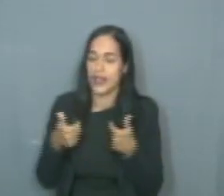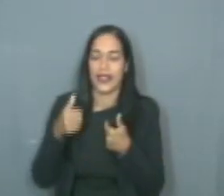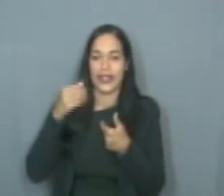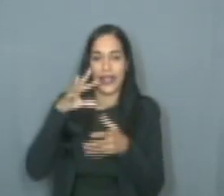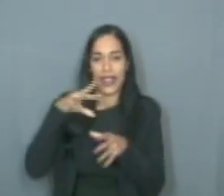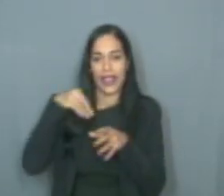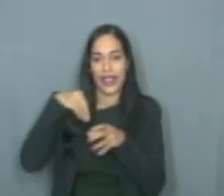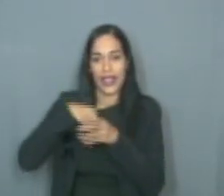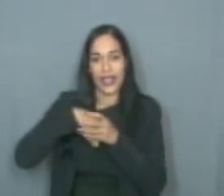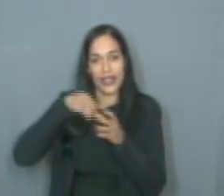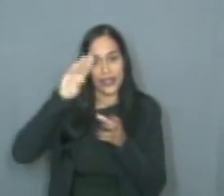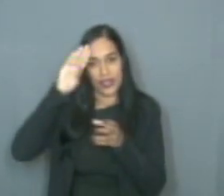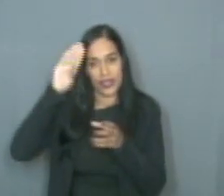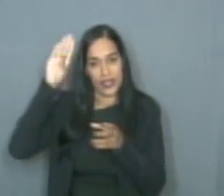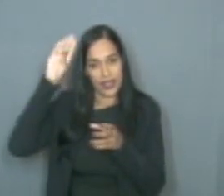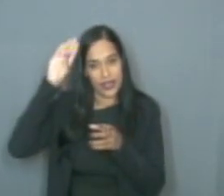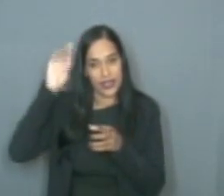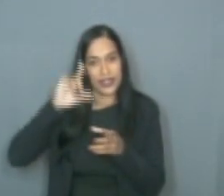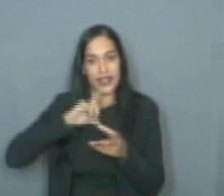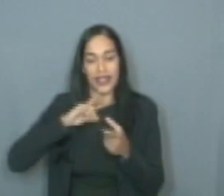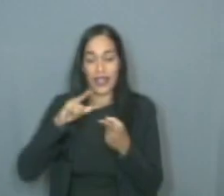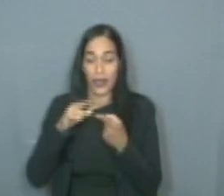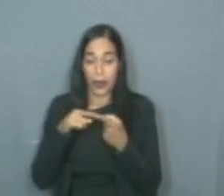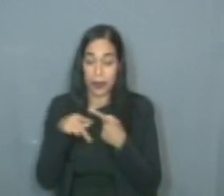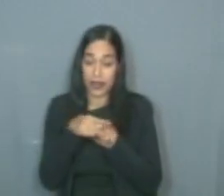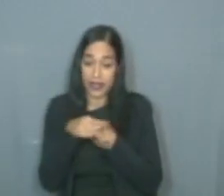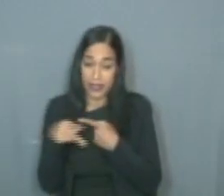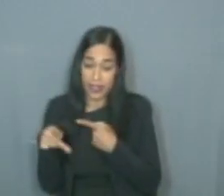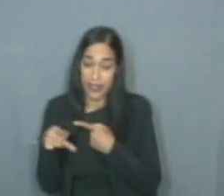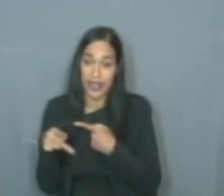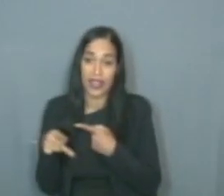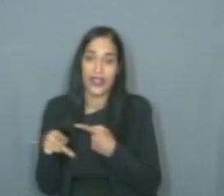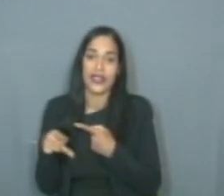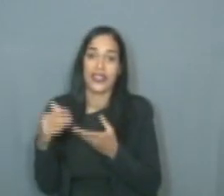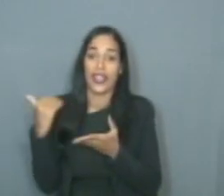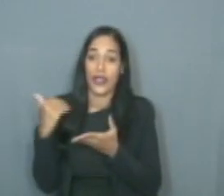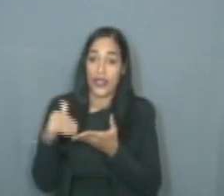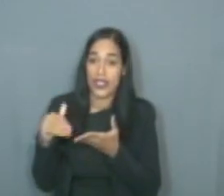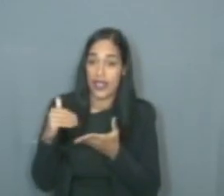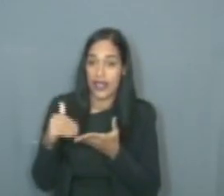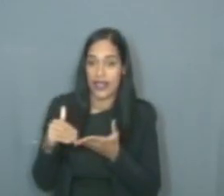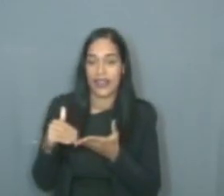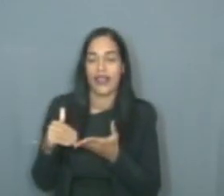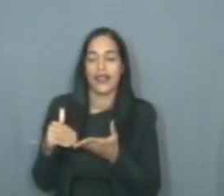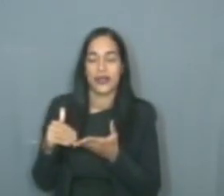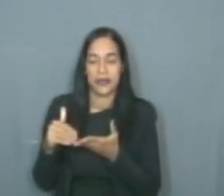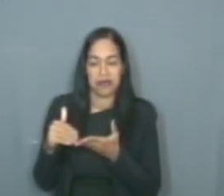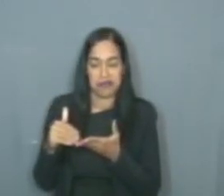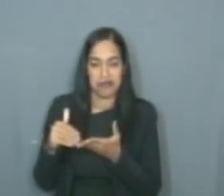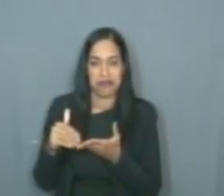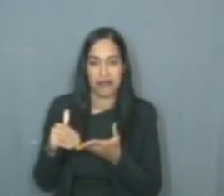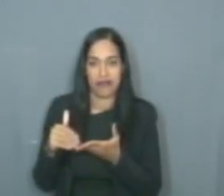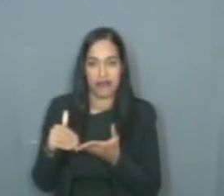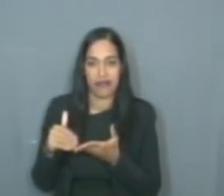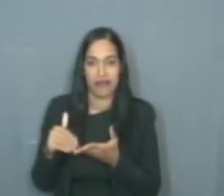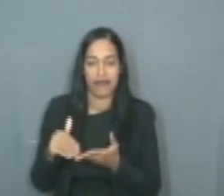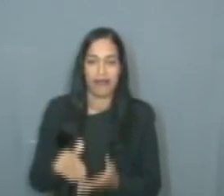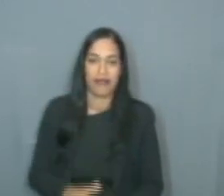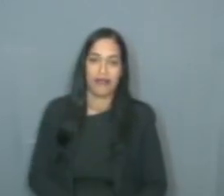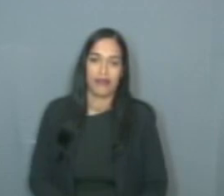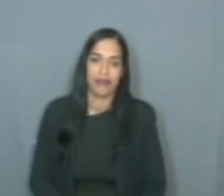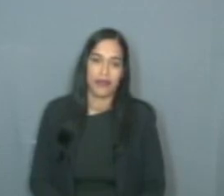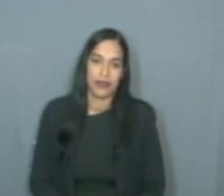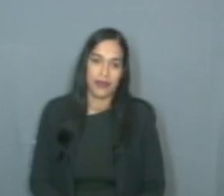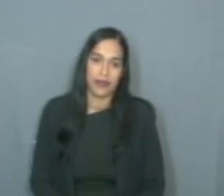academia, Cícero Belmar, porque tem o presidente e o secretário. Então, eu queria